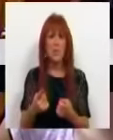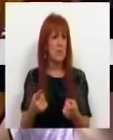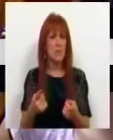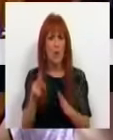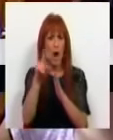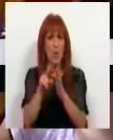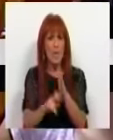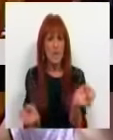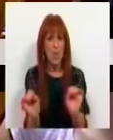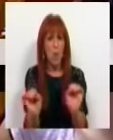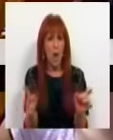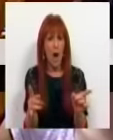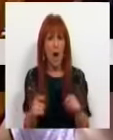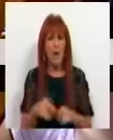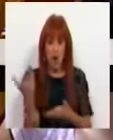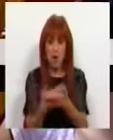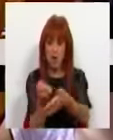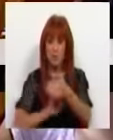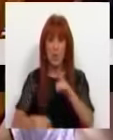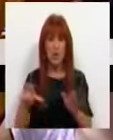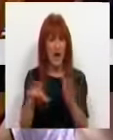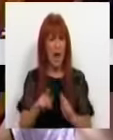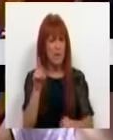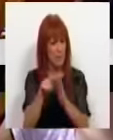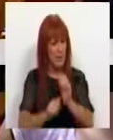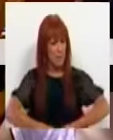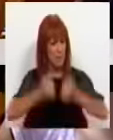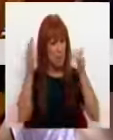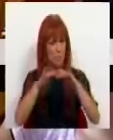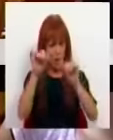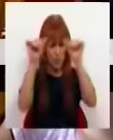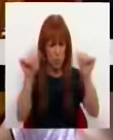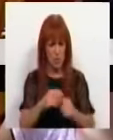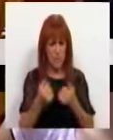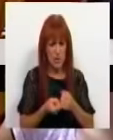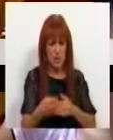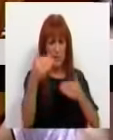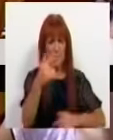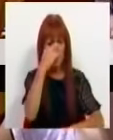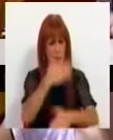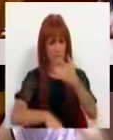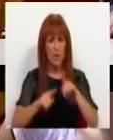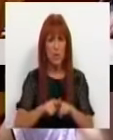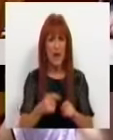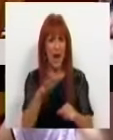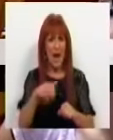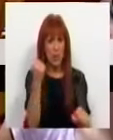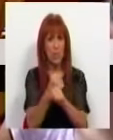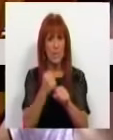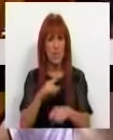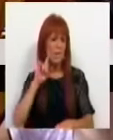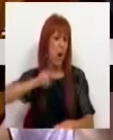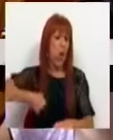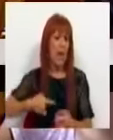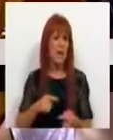estão regulamentados. E temos despachos e leis e bons princípios sobre o sistema de cotas para pessoas com deficiência na área do emprego, cuja